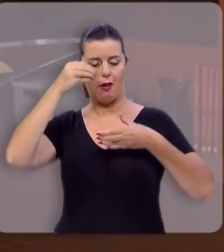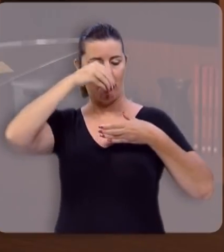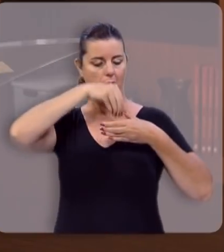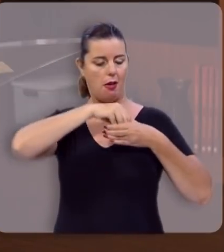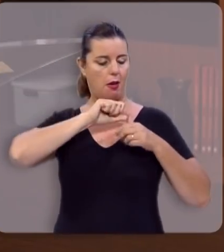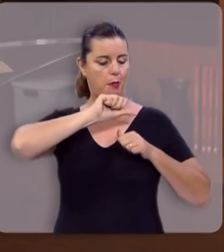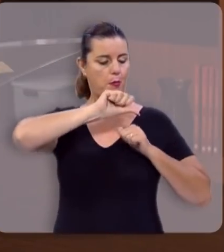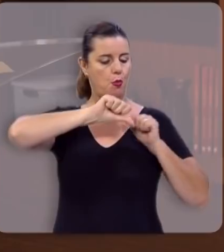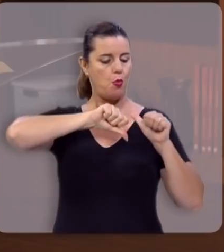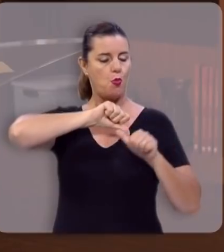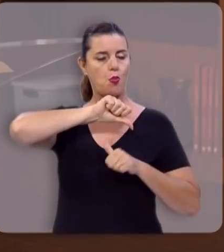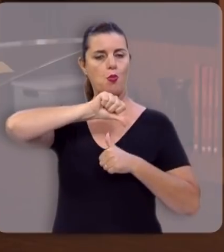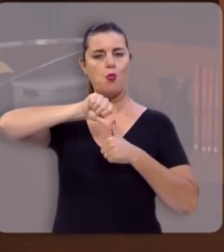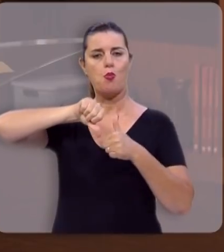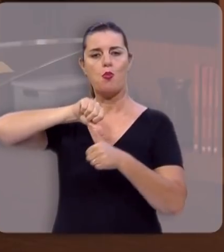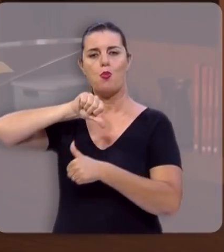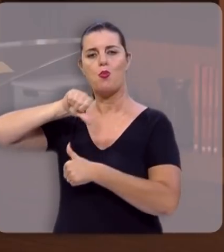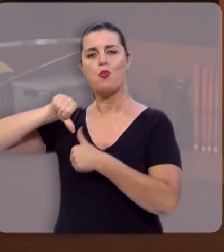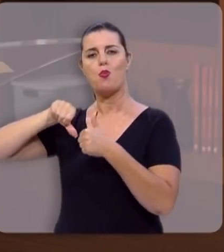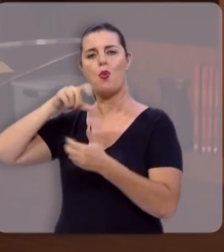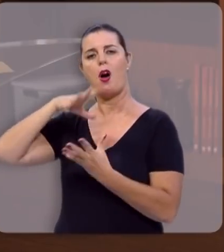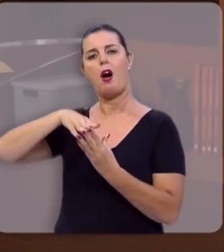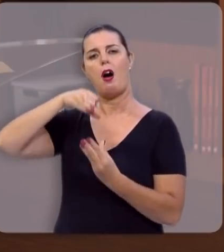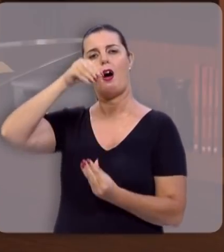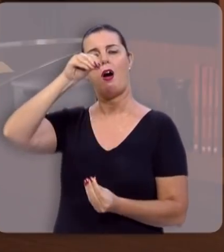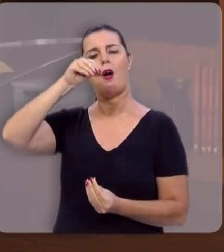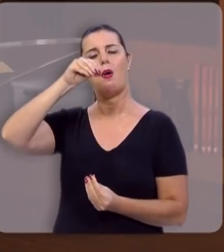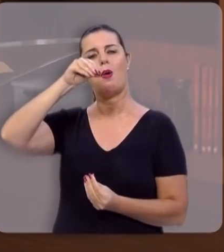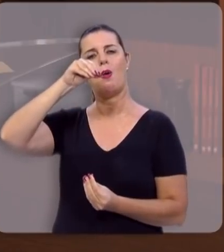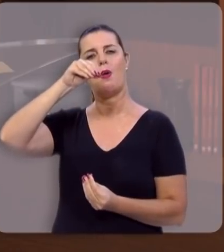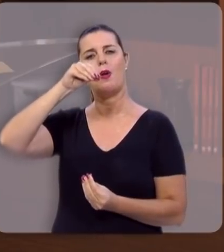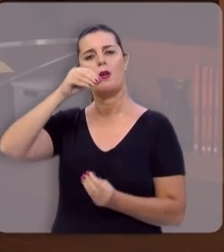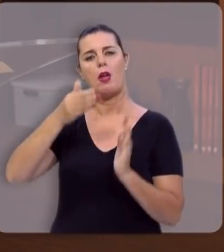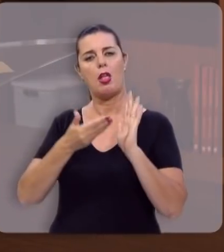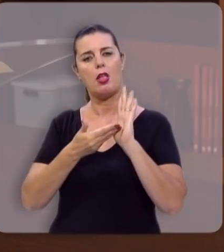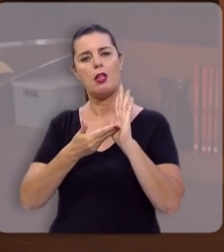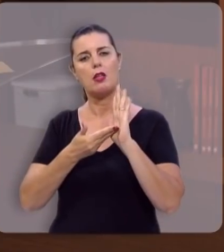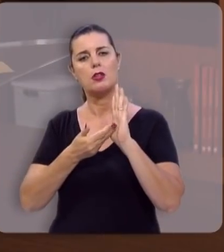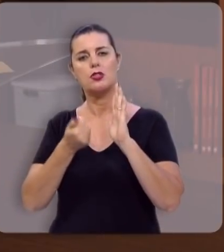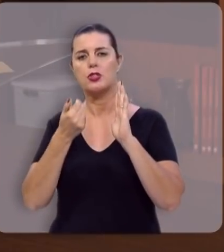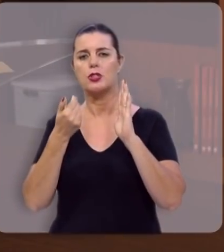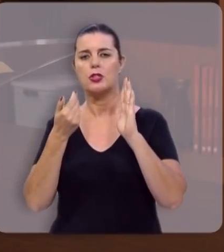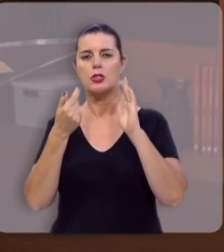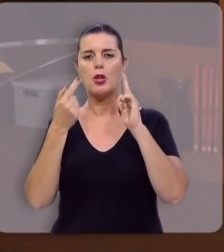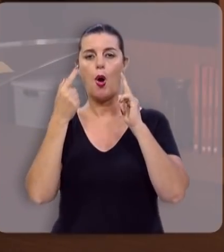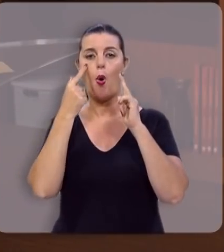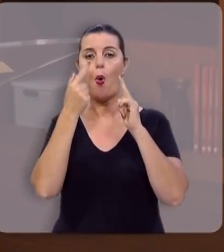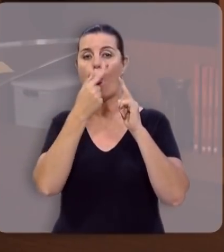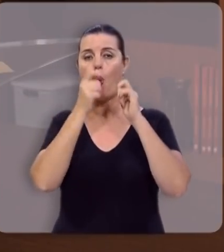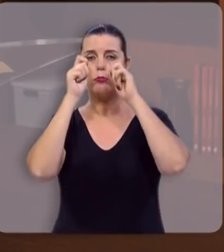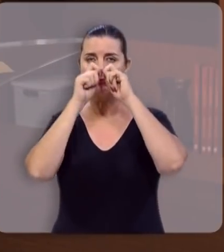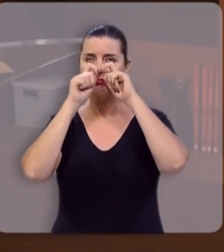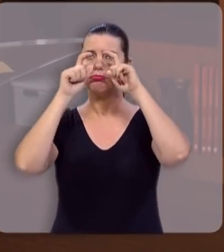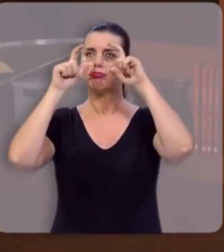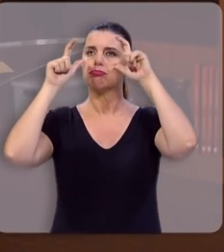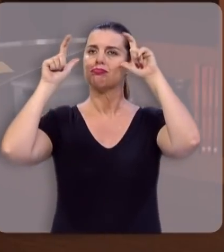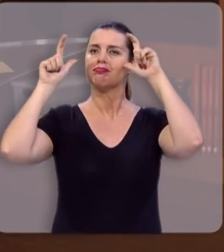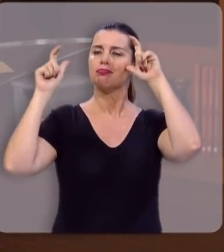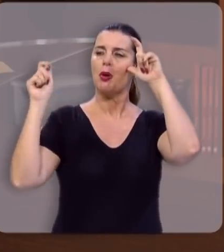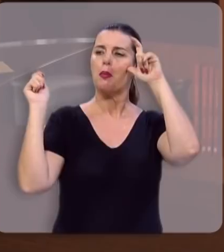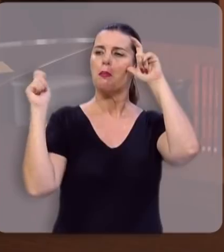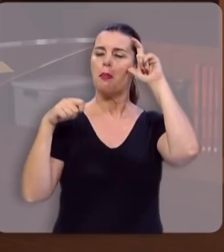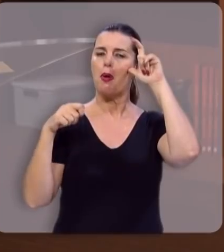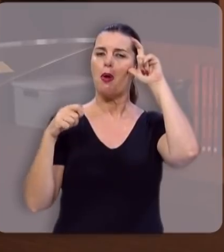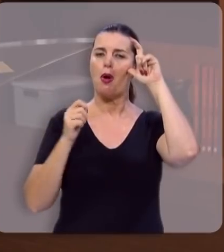as disposições íntimas da sua alma e tira o tampão dos seus ouvidos, tira a venda dos seus olhos e vai lá, tira o